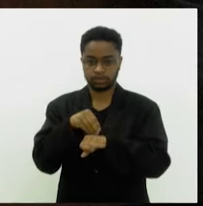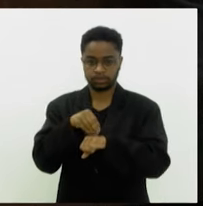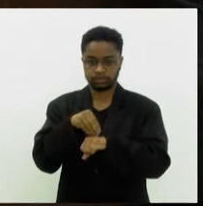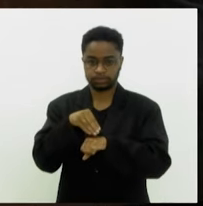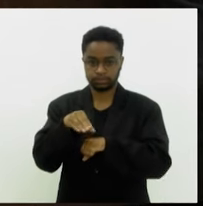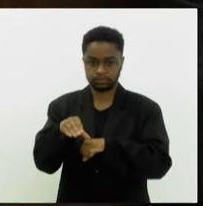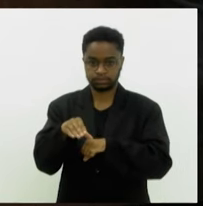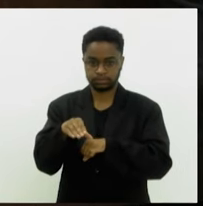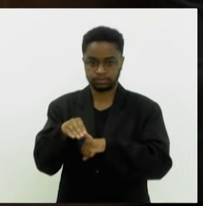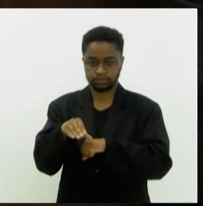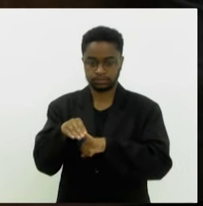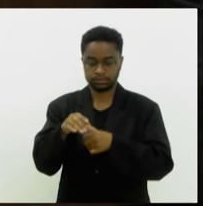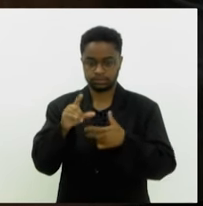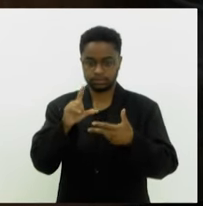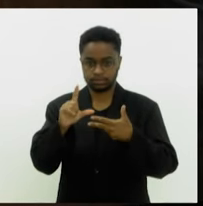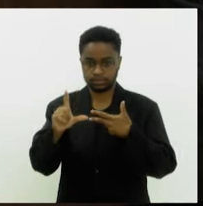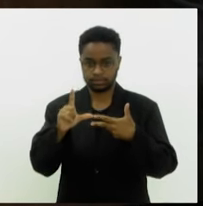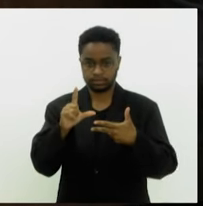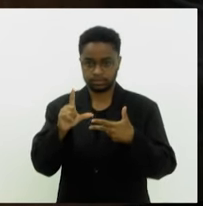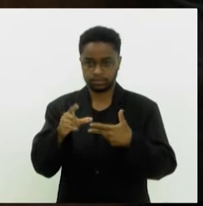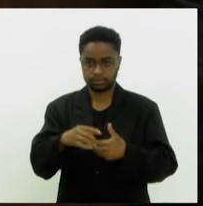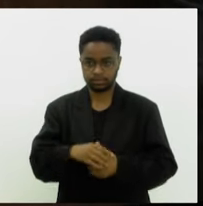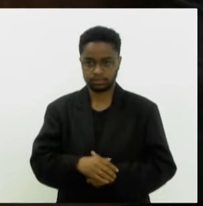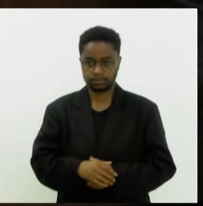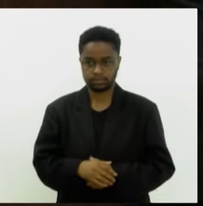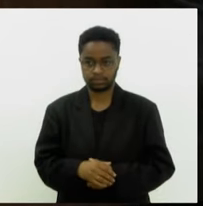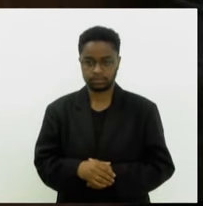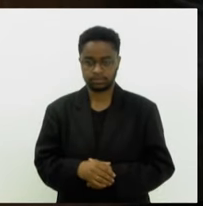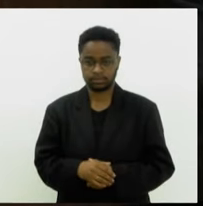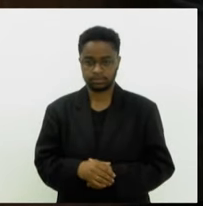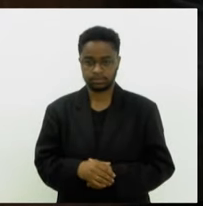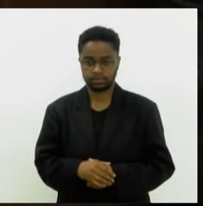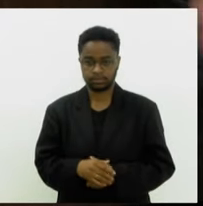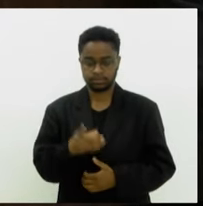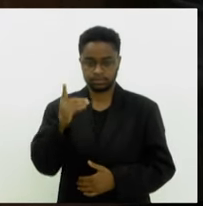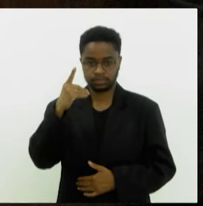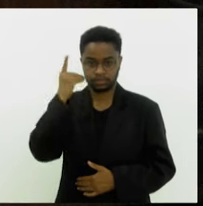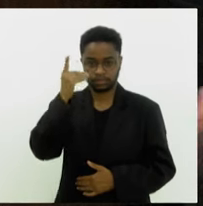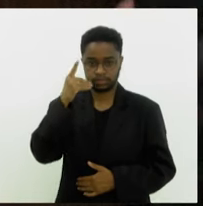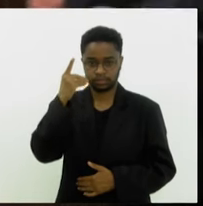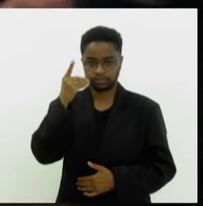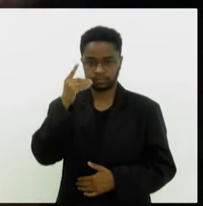Indicações Legislativas. Deputado Felipe